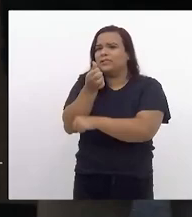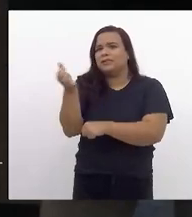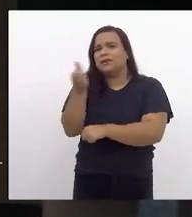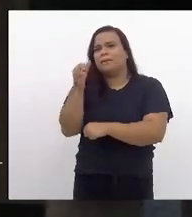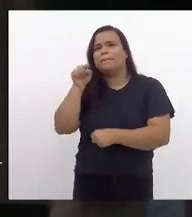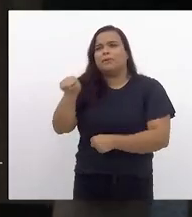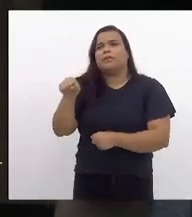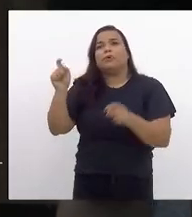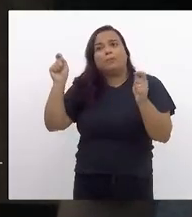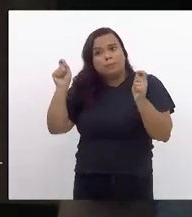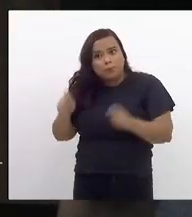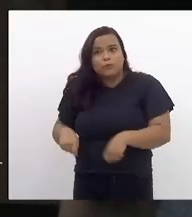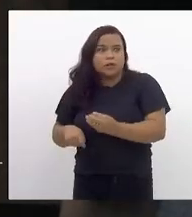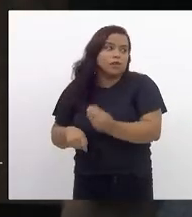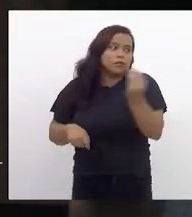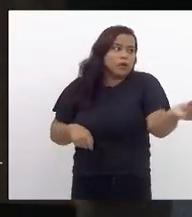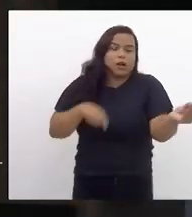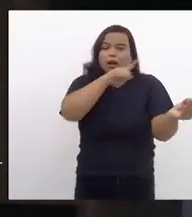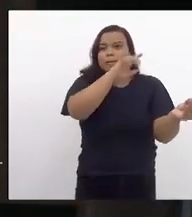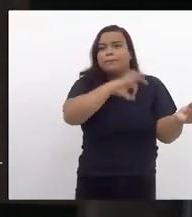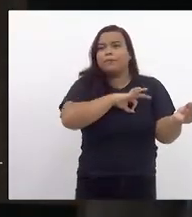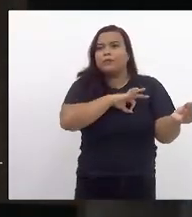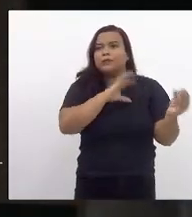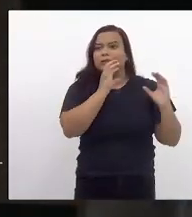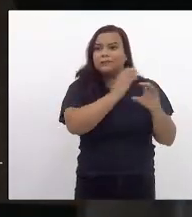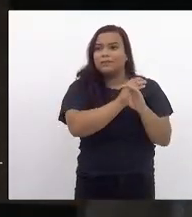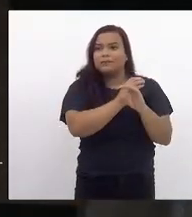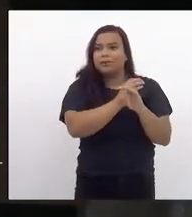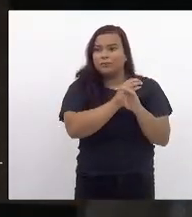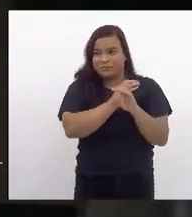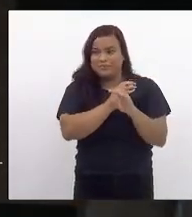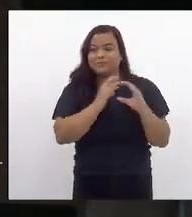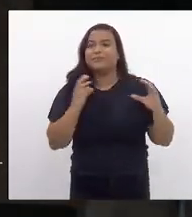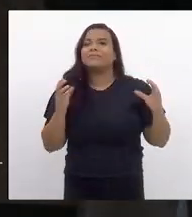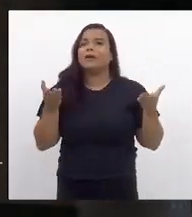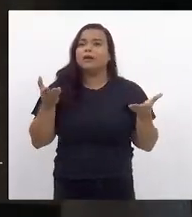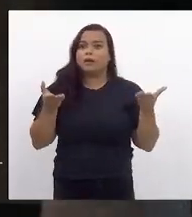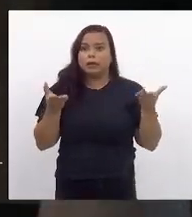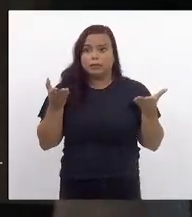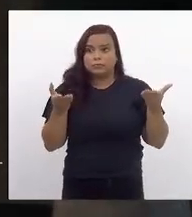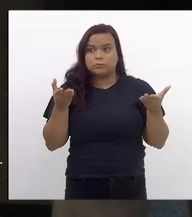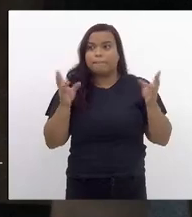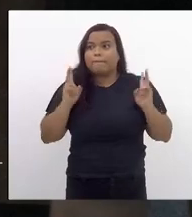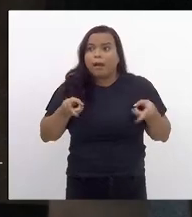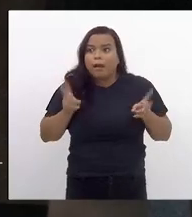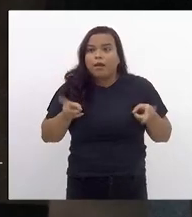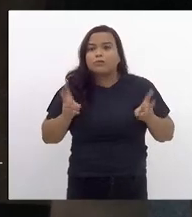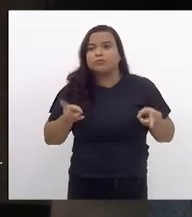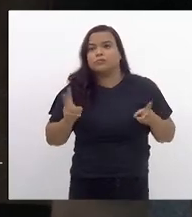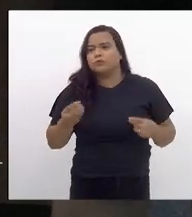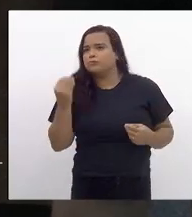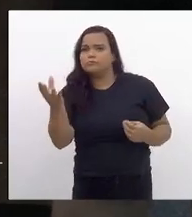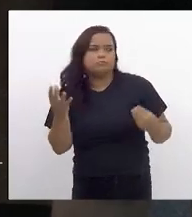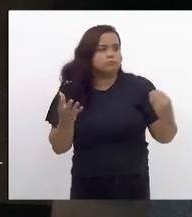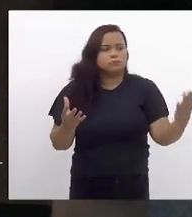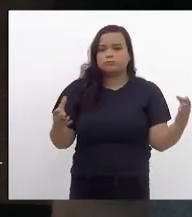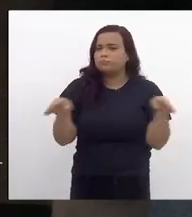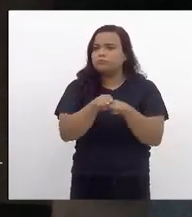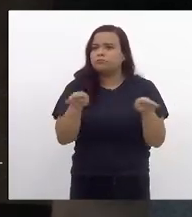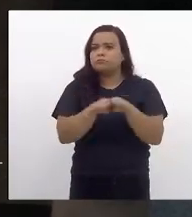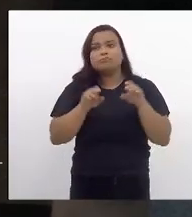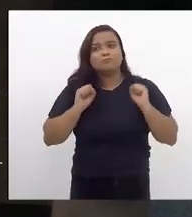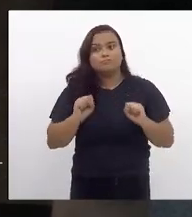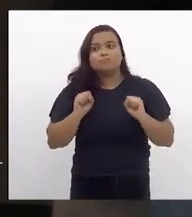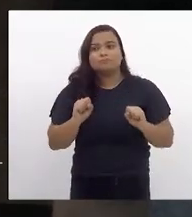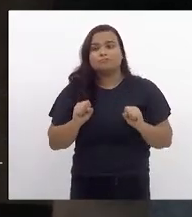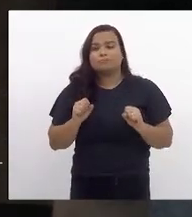ser dado à Polícia Civil o mesmo teto do aumento que foi concedido para a Polícia